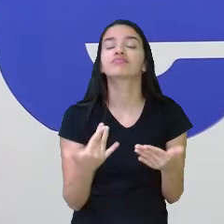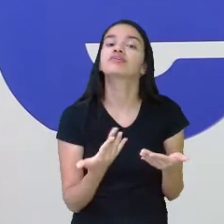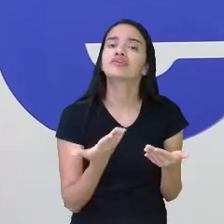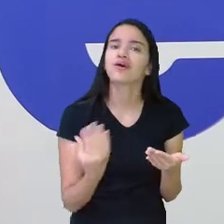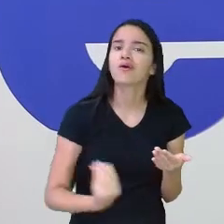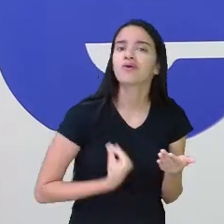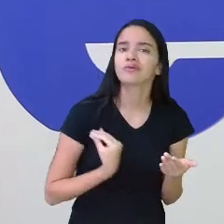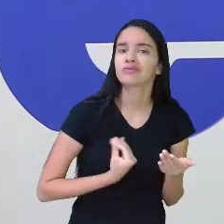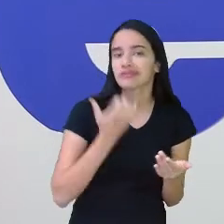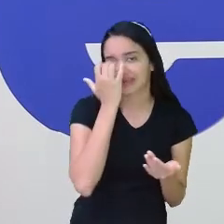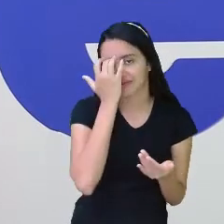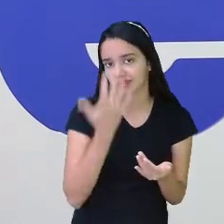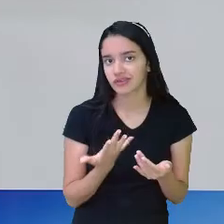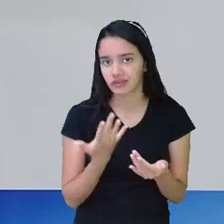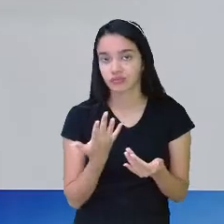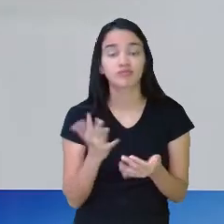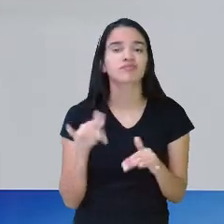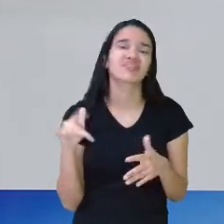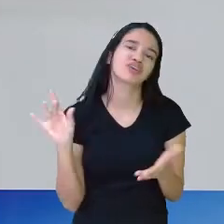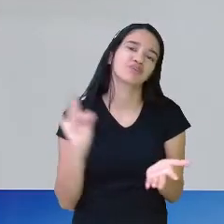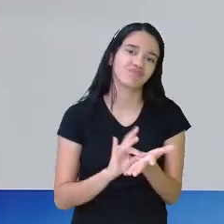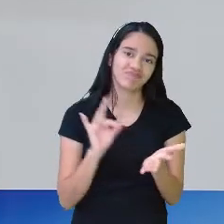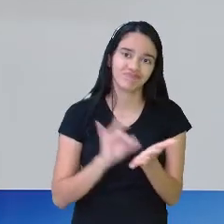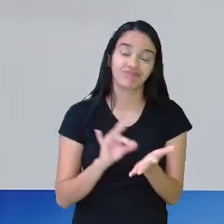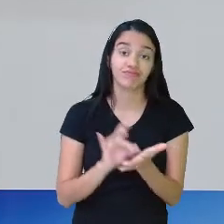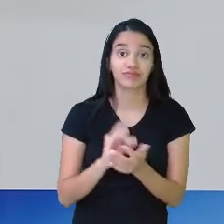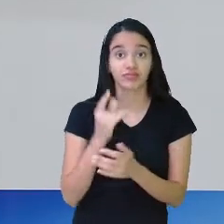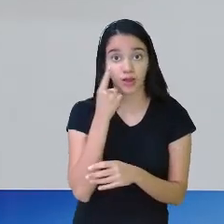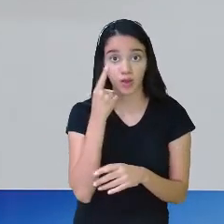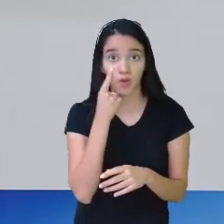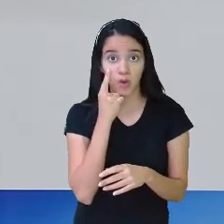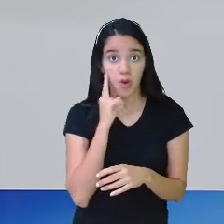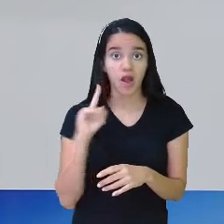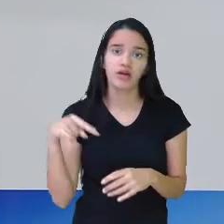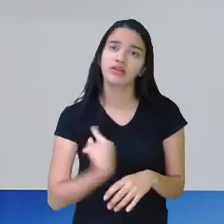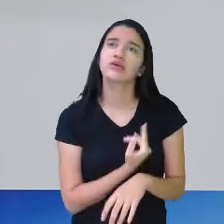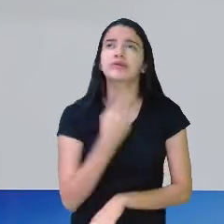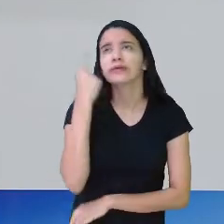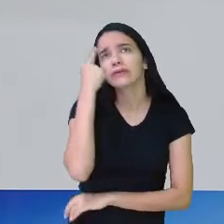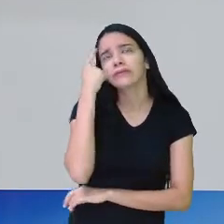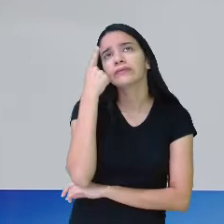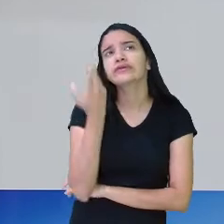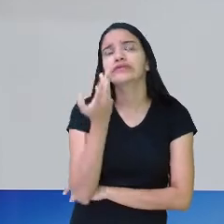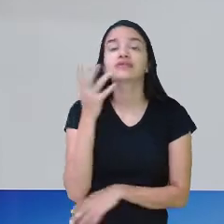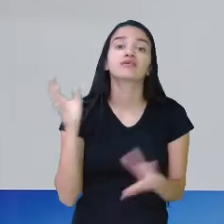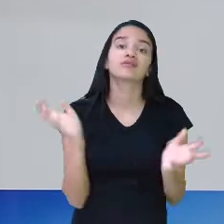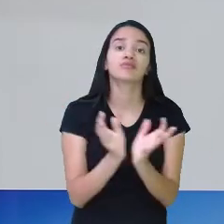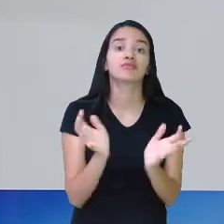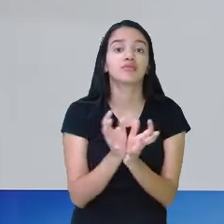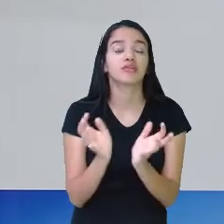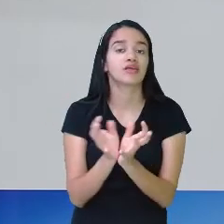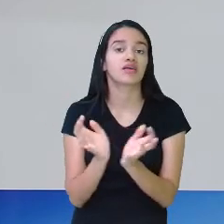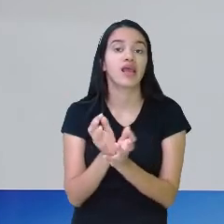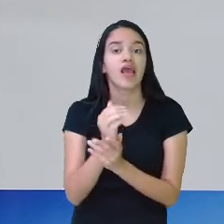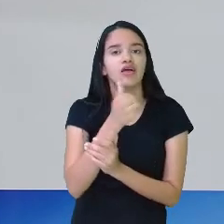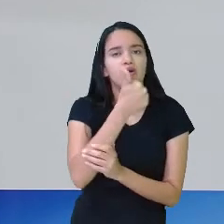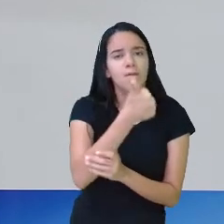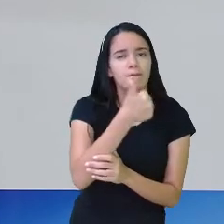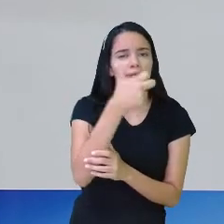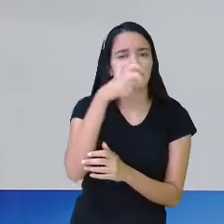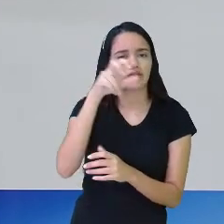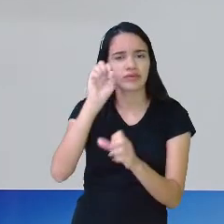vida dele não estava fácil. É verdade. E olha só, a gente pensa assim na colonização em 1500, né?